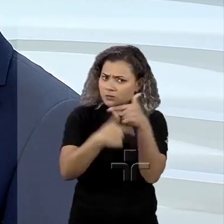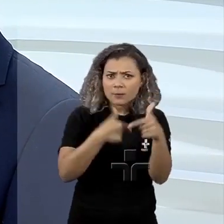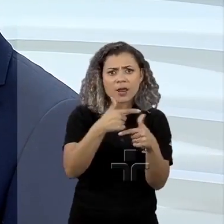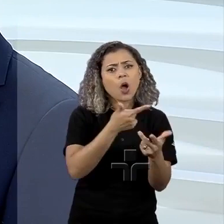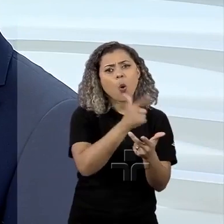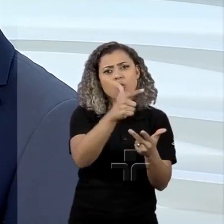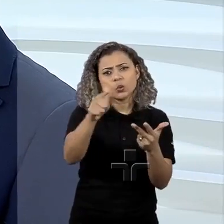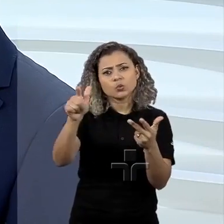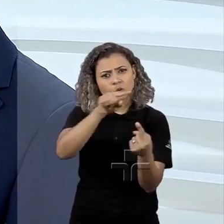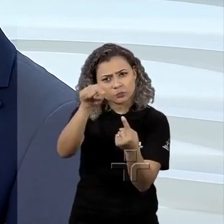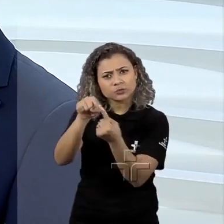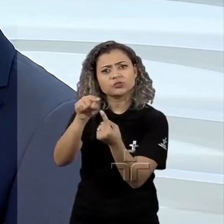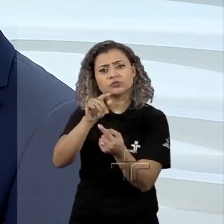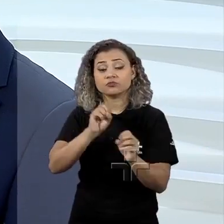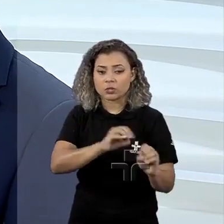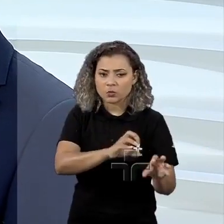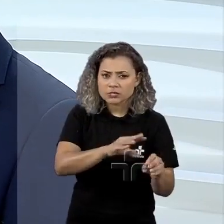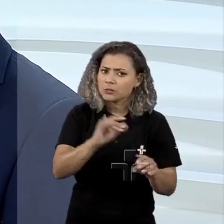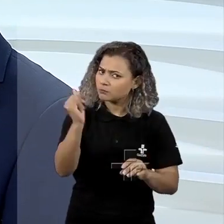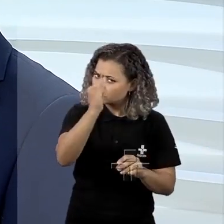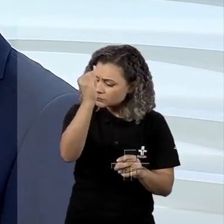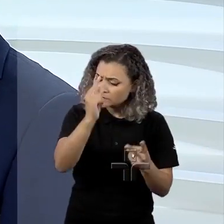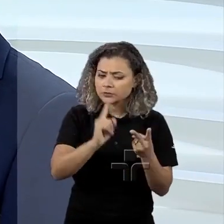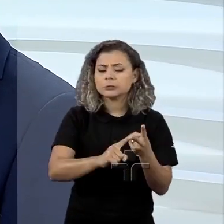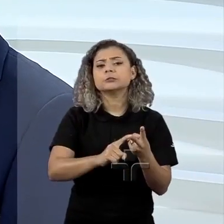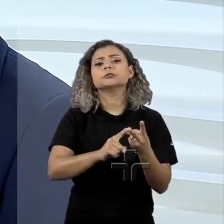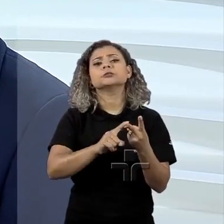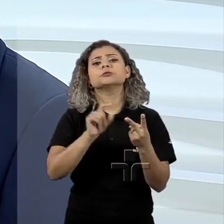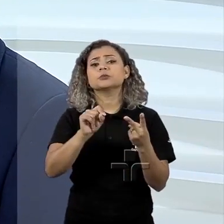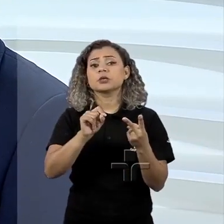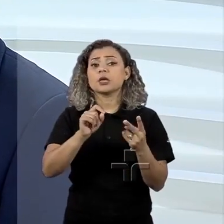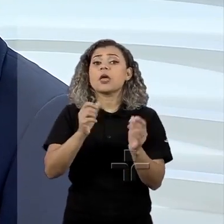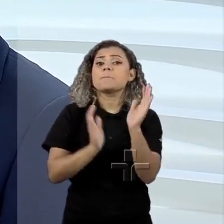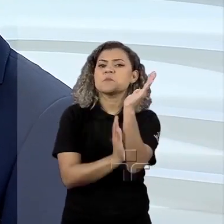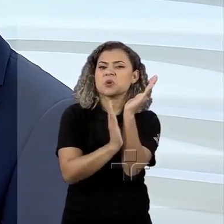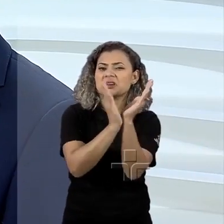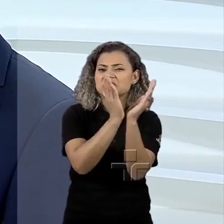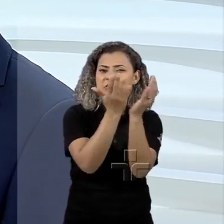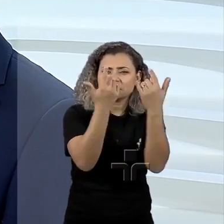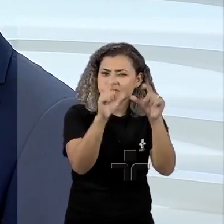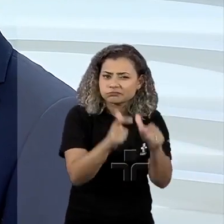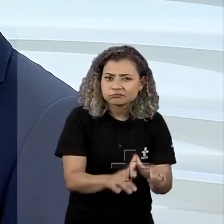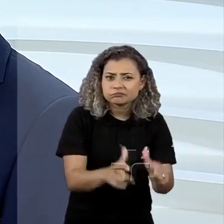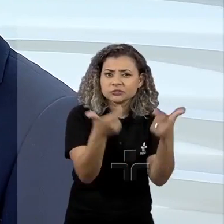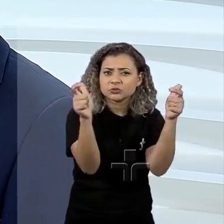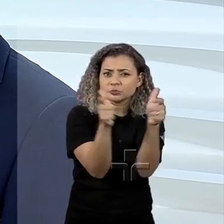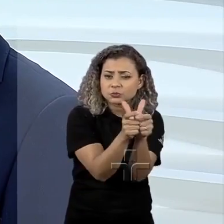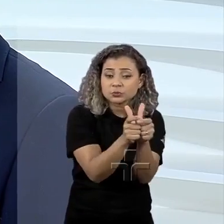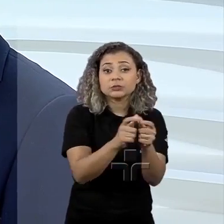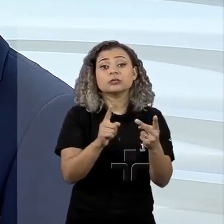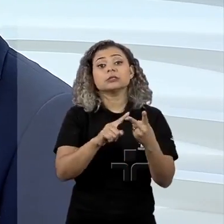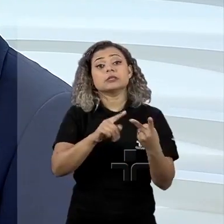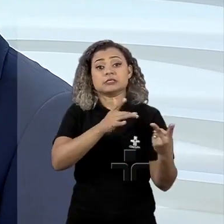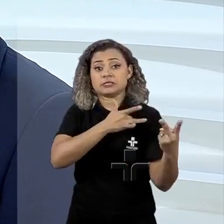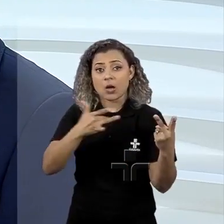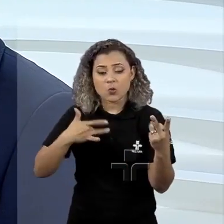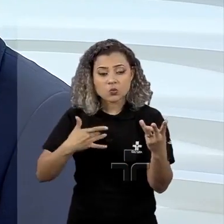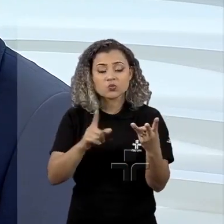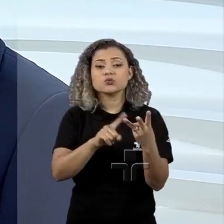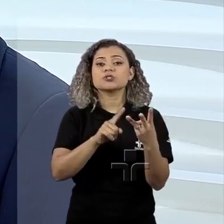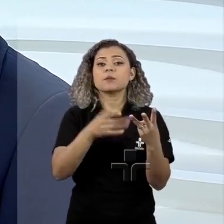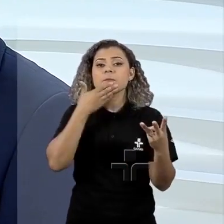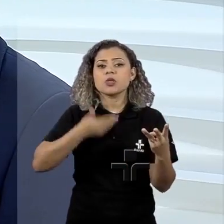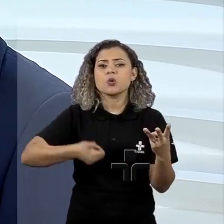outras metas também, na educação, que é muito importante, na desburocratização, na saúde, na habitação popular, na melhoria